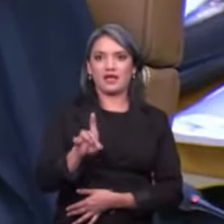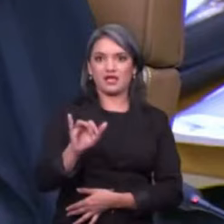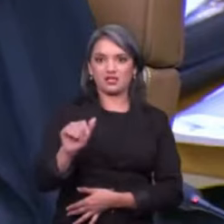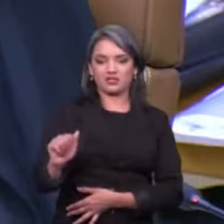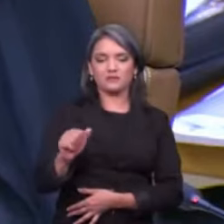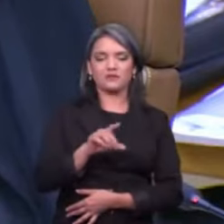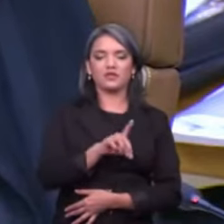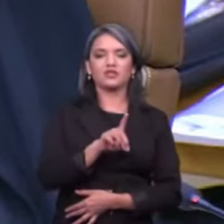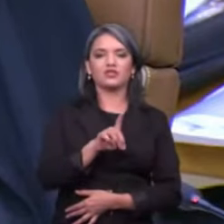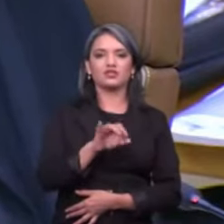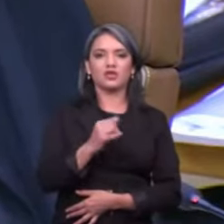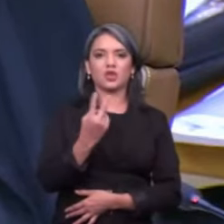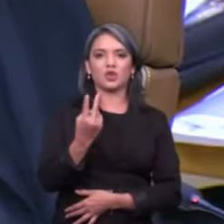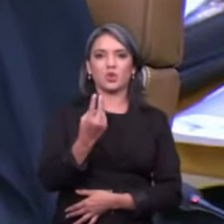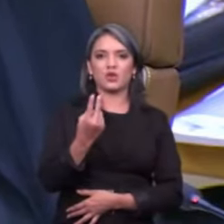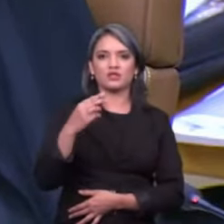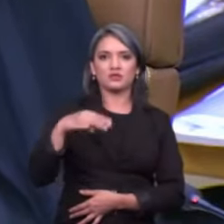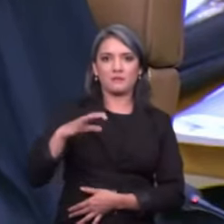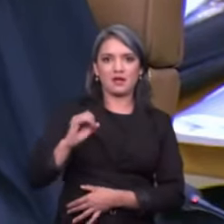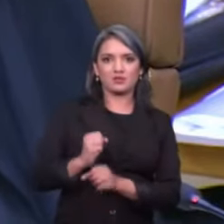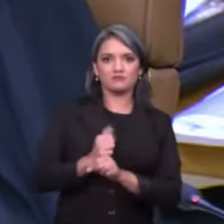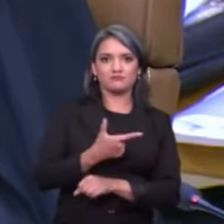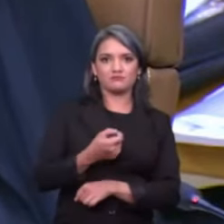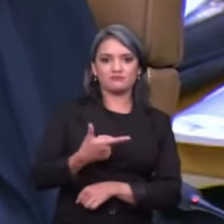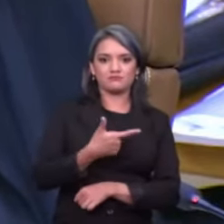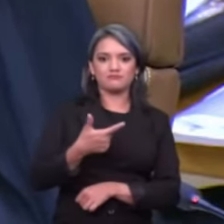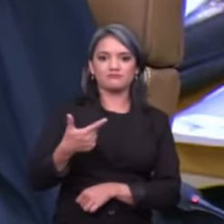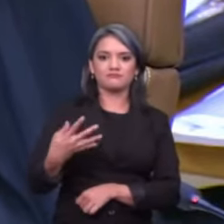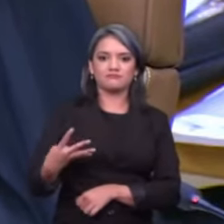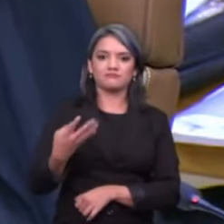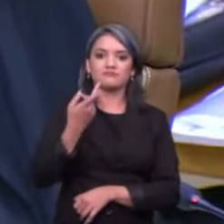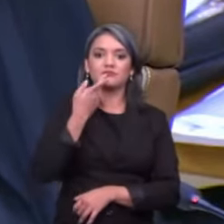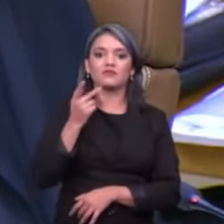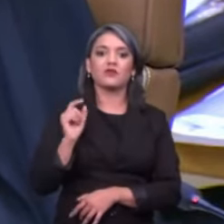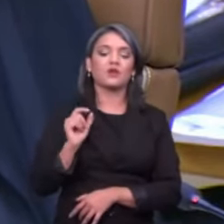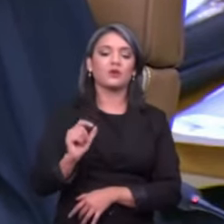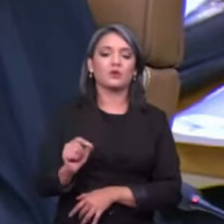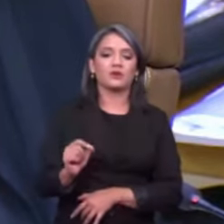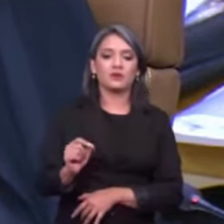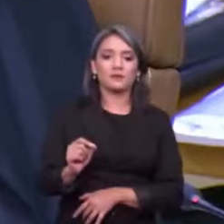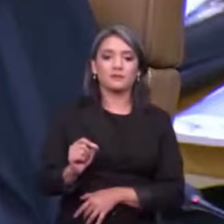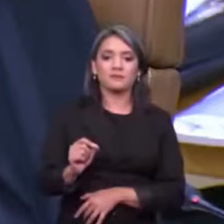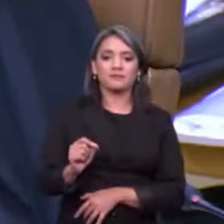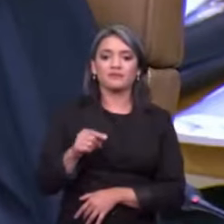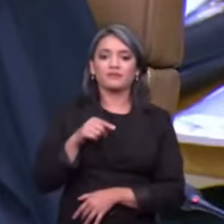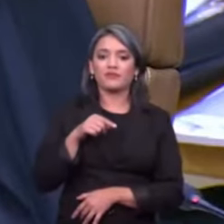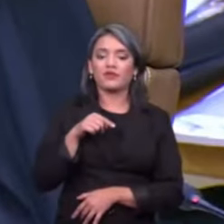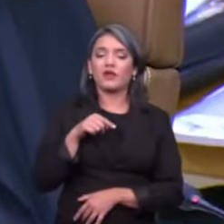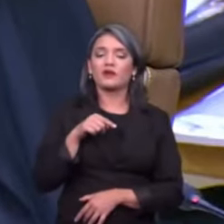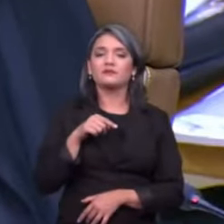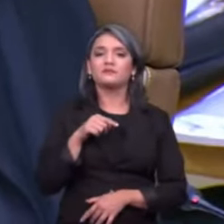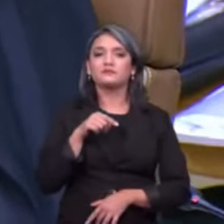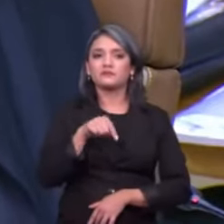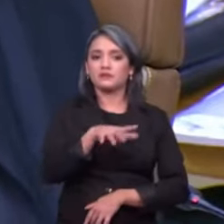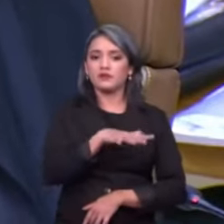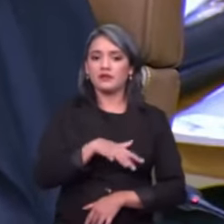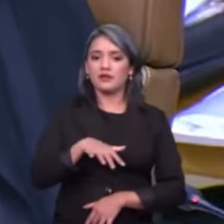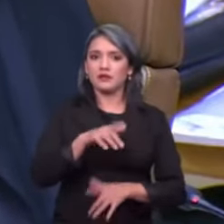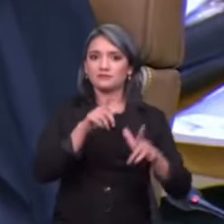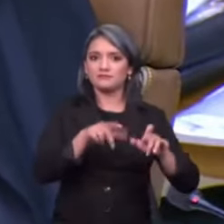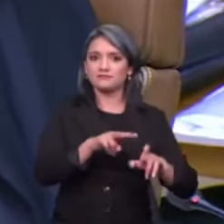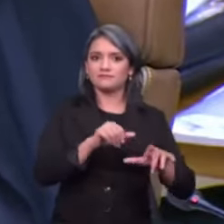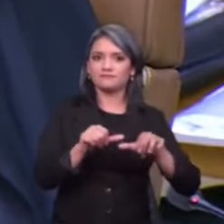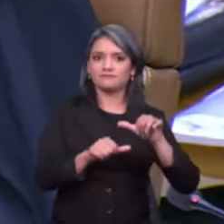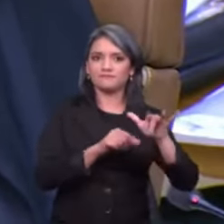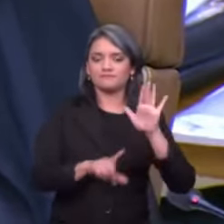2024, publicou-se o seguinte: Oregon desfaz lei inovadora de descriminalização das drogas. A medida 110,